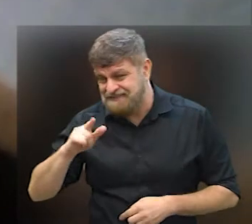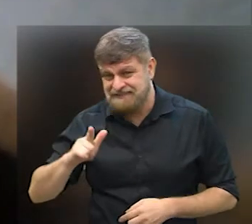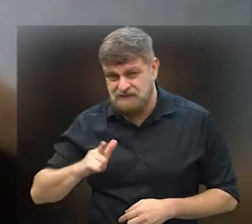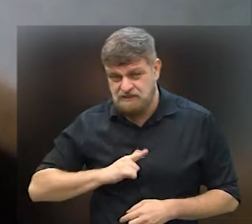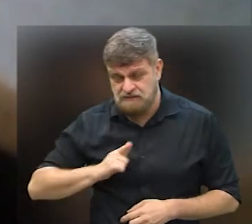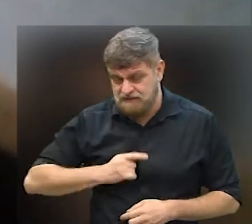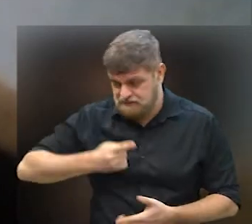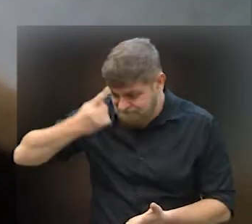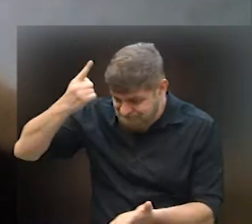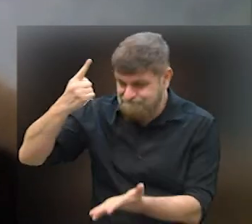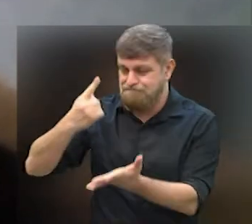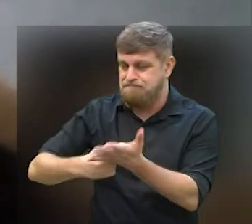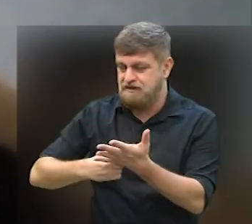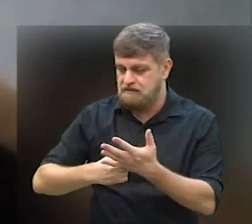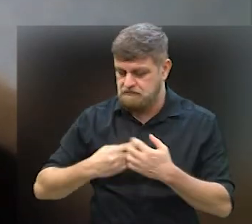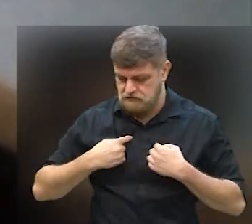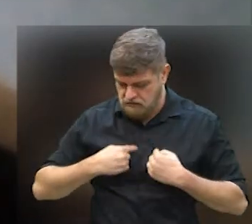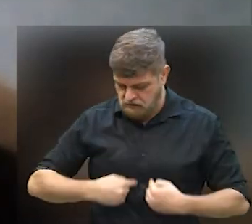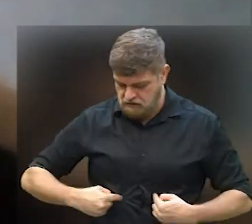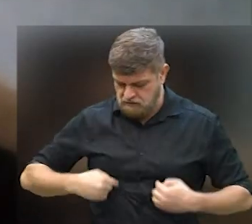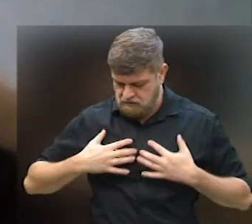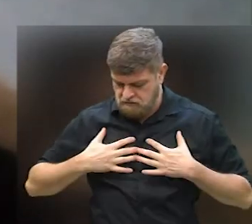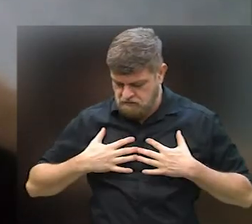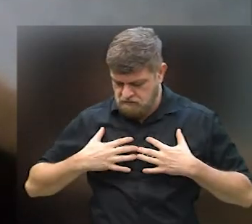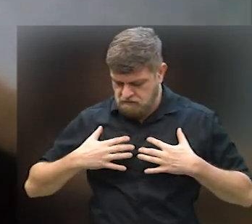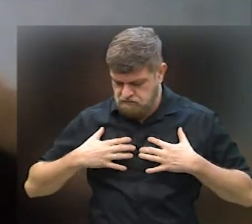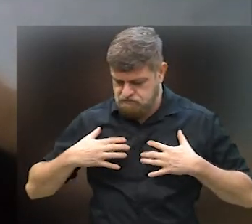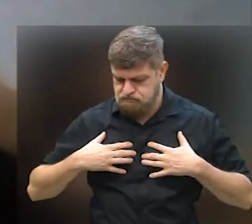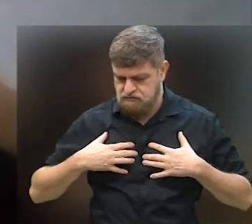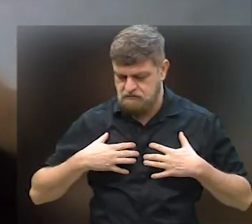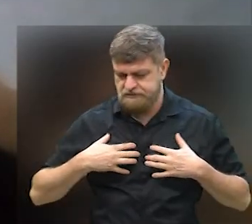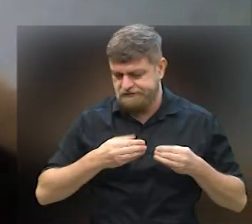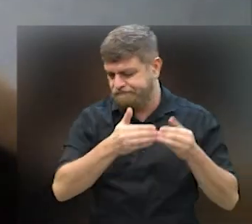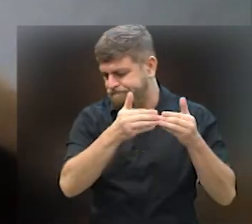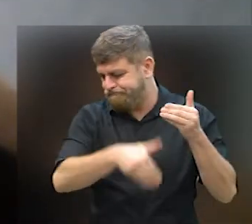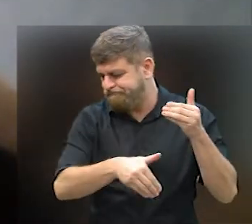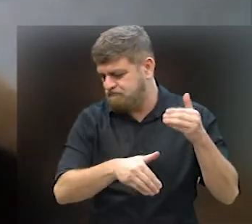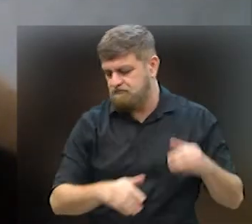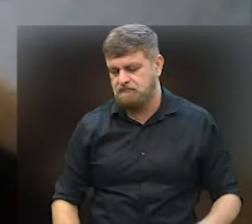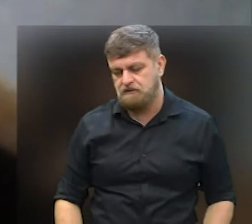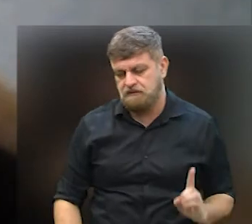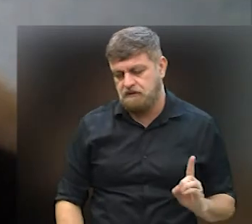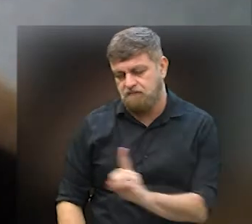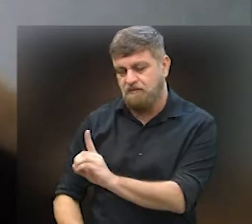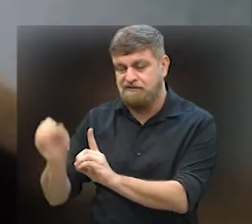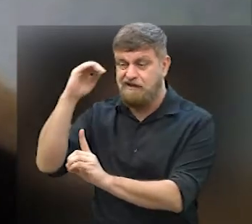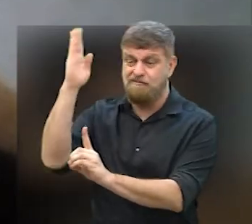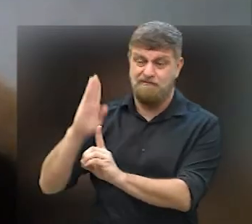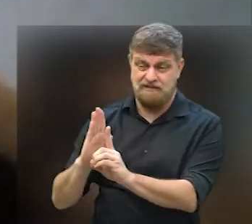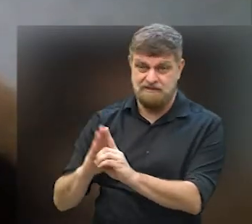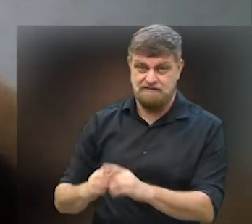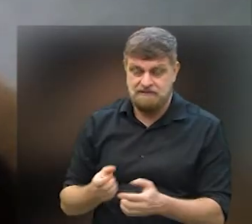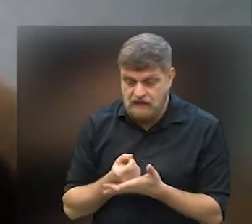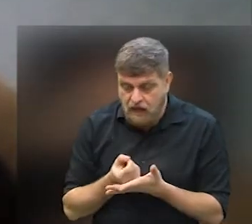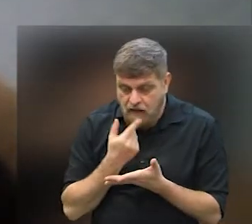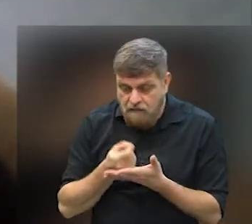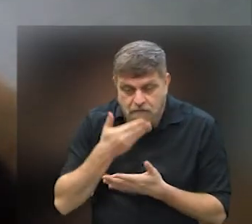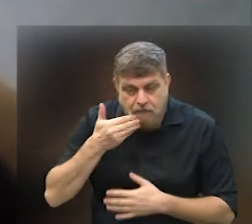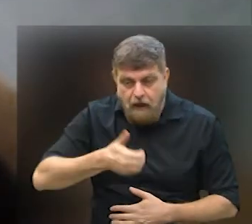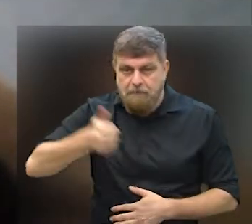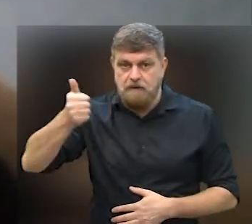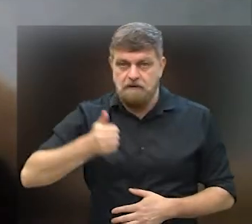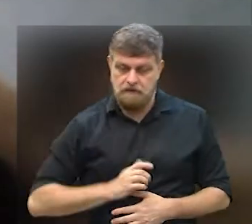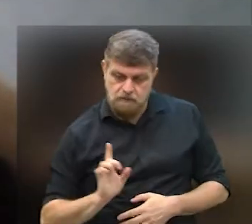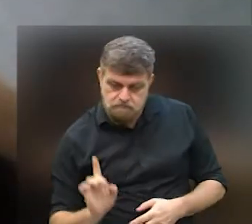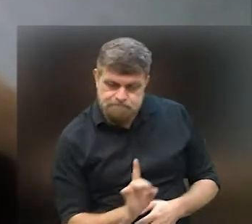fosse confirmado o edema pulmonar, eu teria que abortar a minha escalada. Se eu melhorasse com o expectorante que ela passou, eu poderia seguir